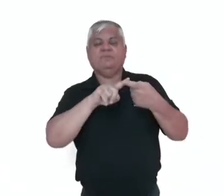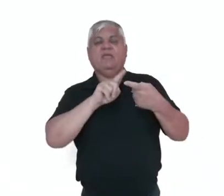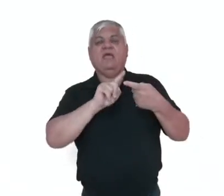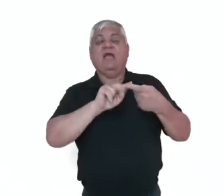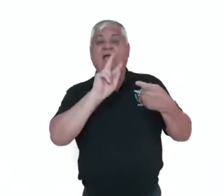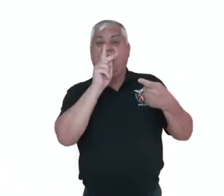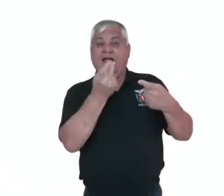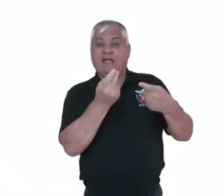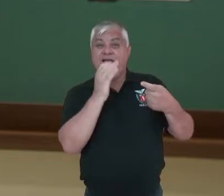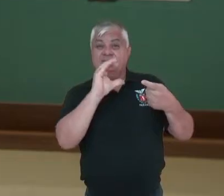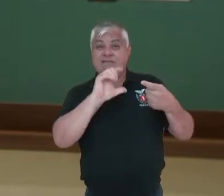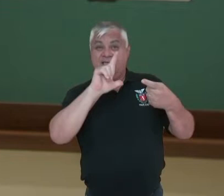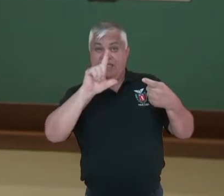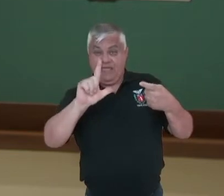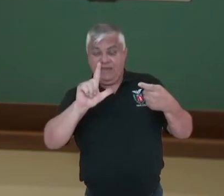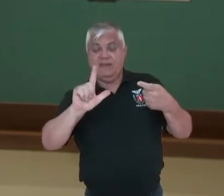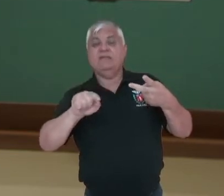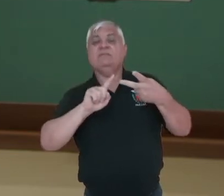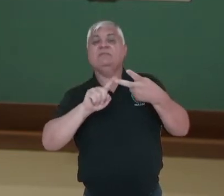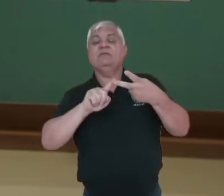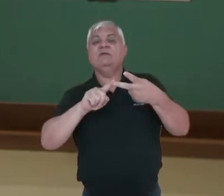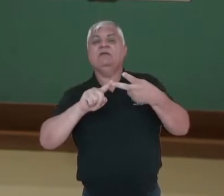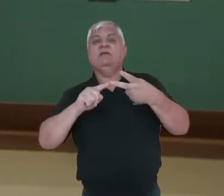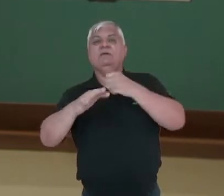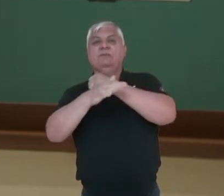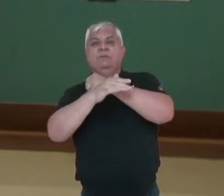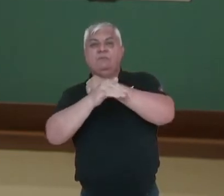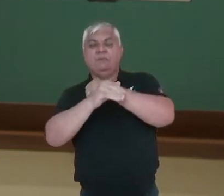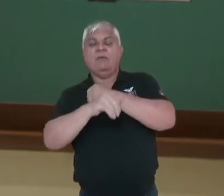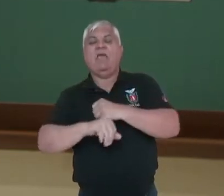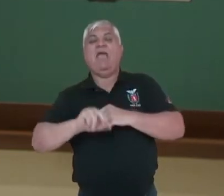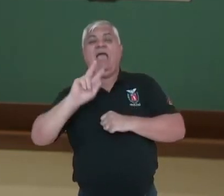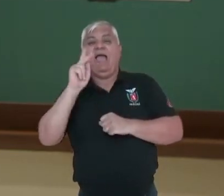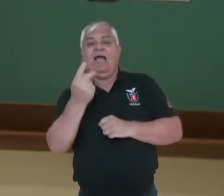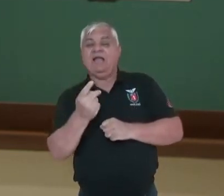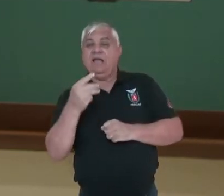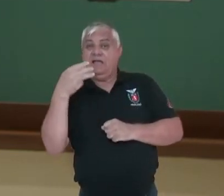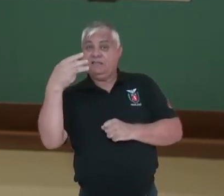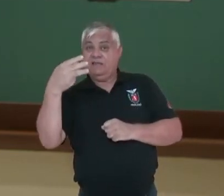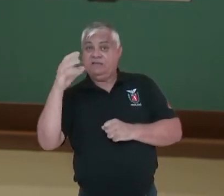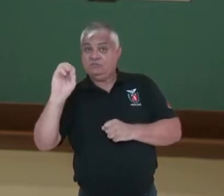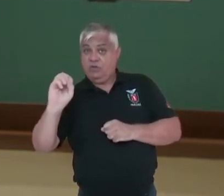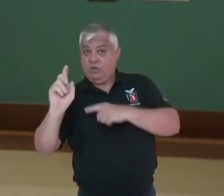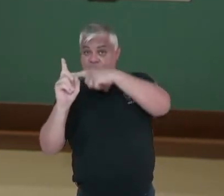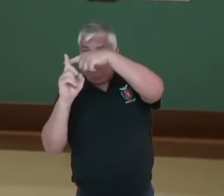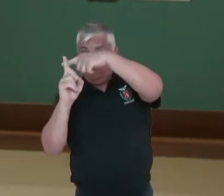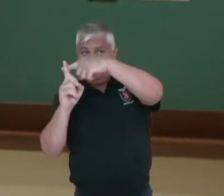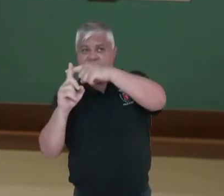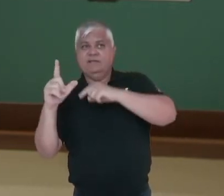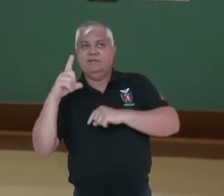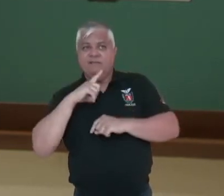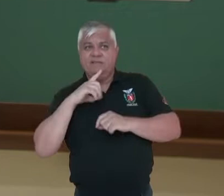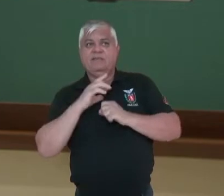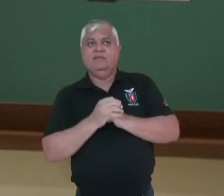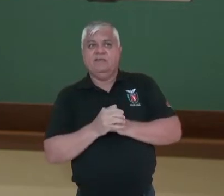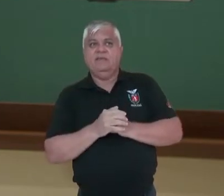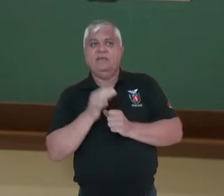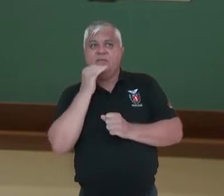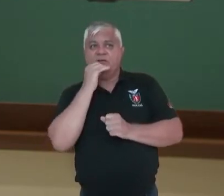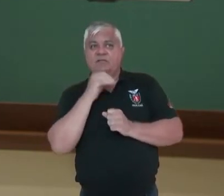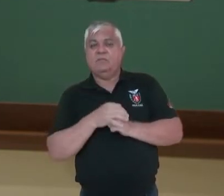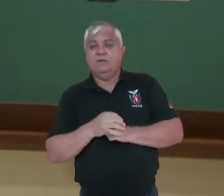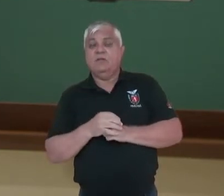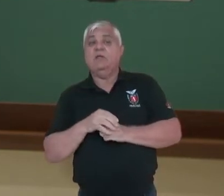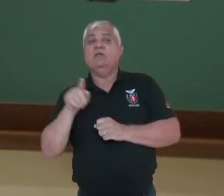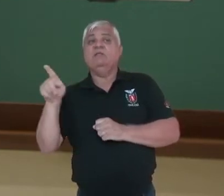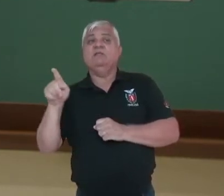que é o nosso ácido clorídrico, o surgimento do H3O+, aqui, que a gente tem ele perdendo um elétron